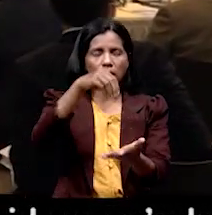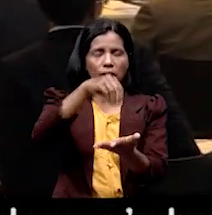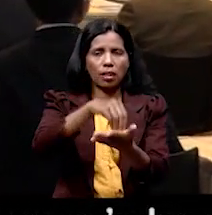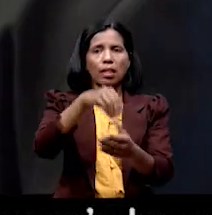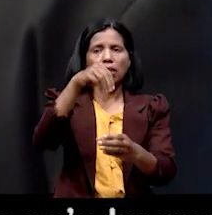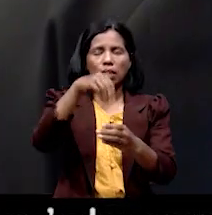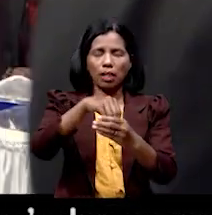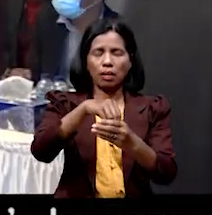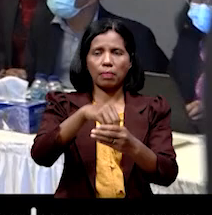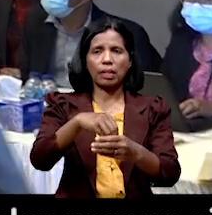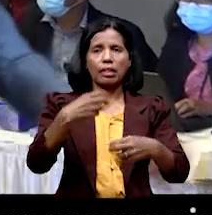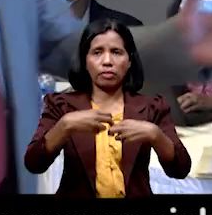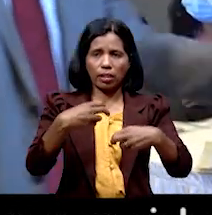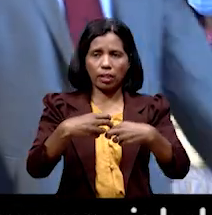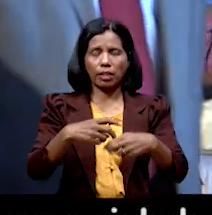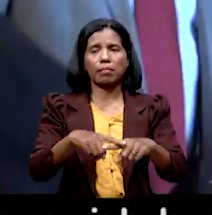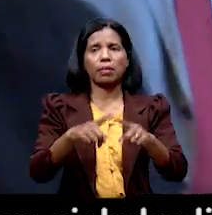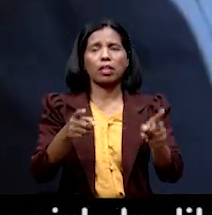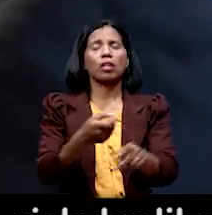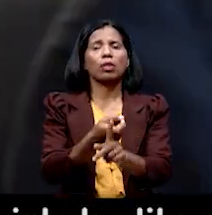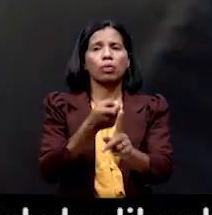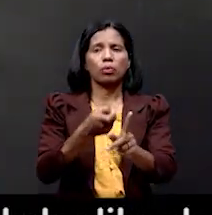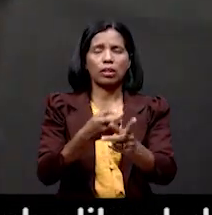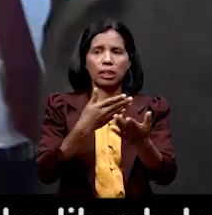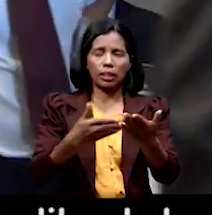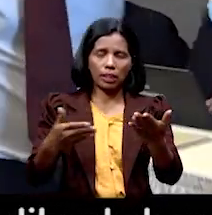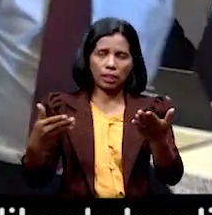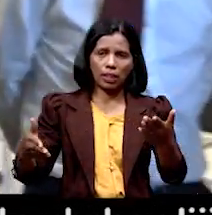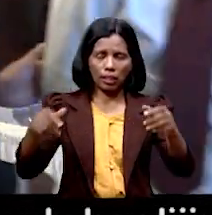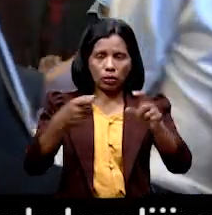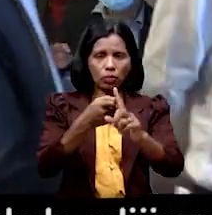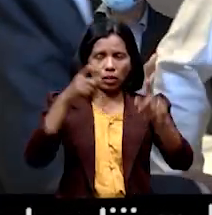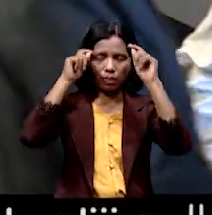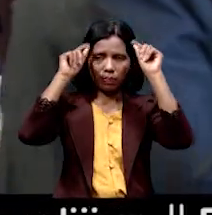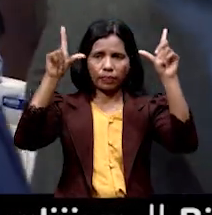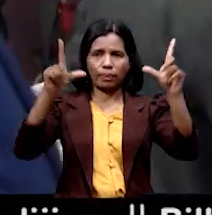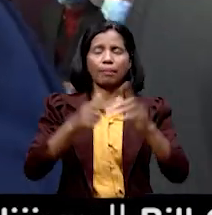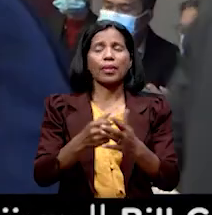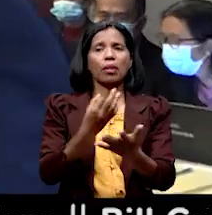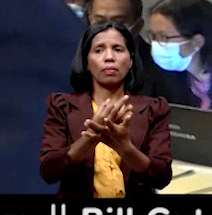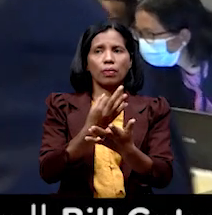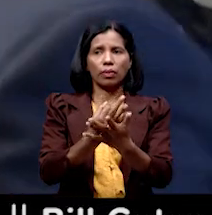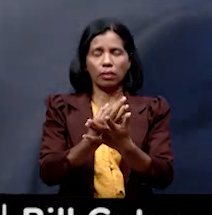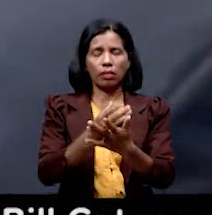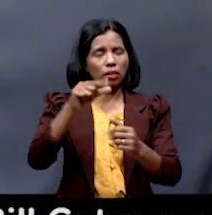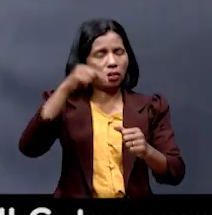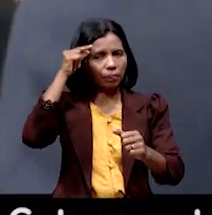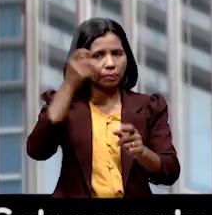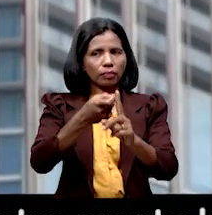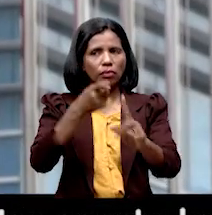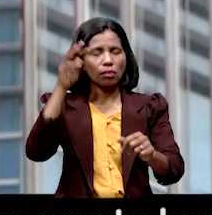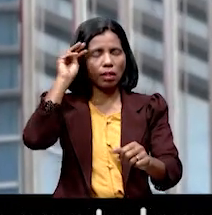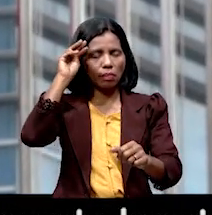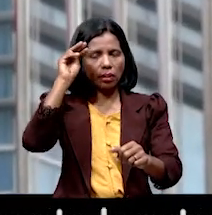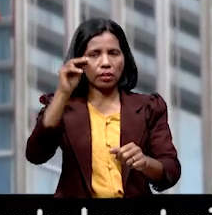atinge 30% ou 40% ho si produto interno bruto Timor-Leste nian. O San Hirak nebe durante ne governo li ho si